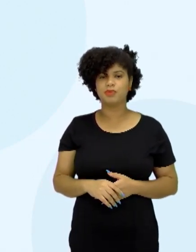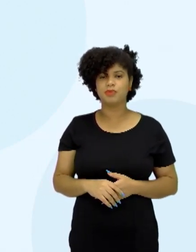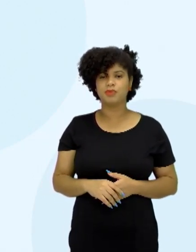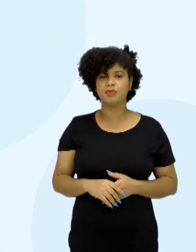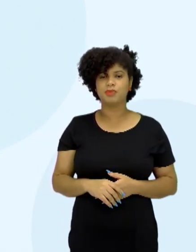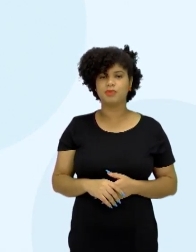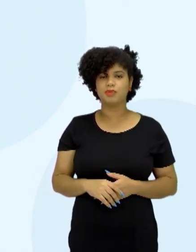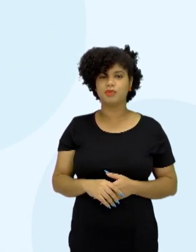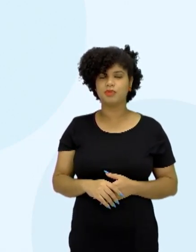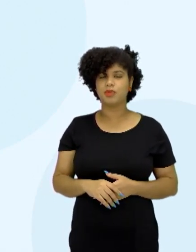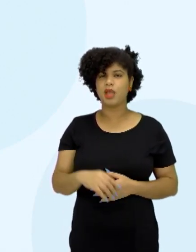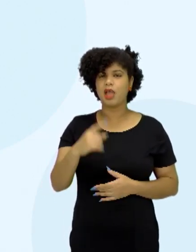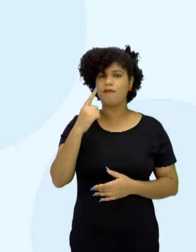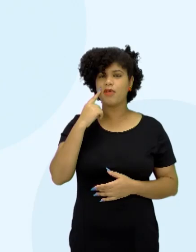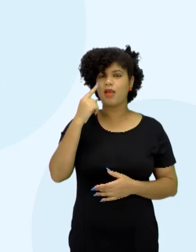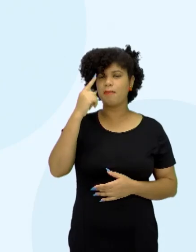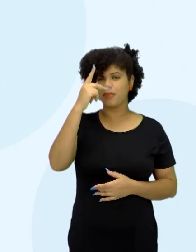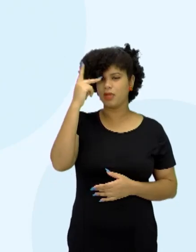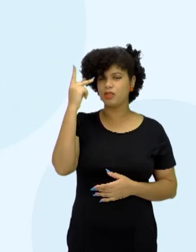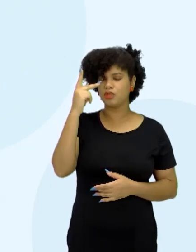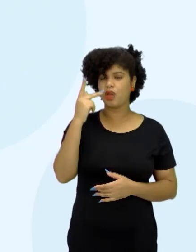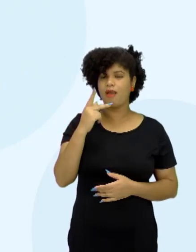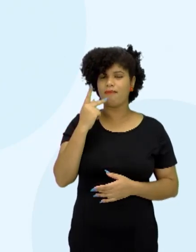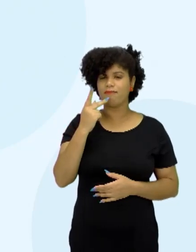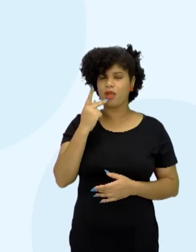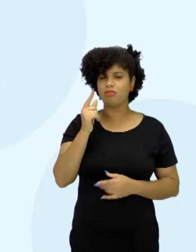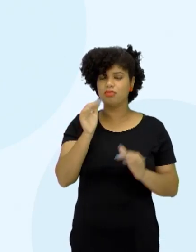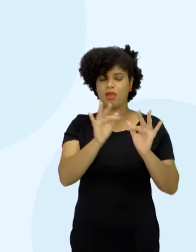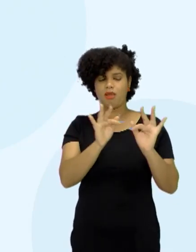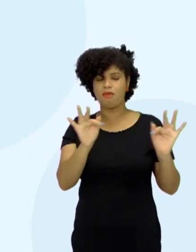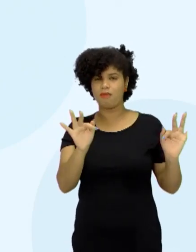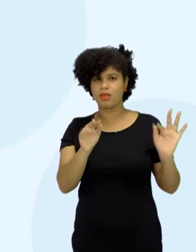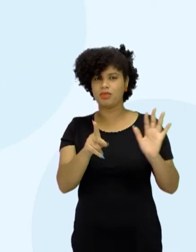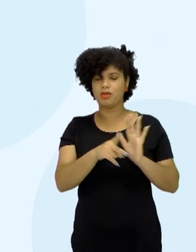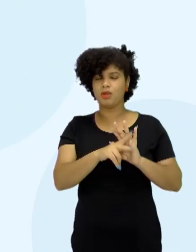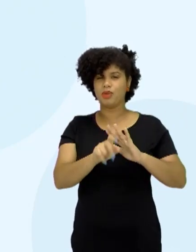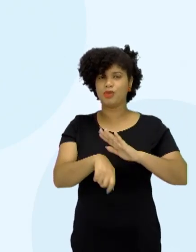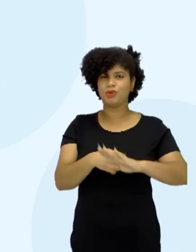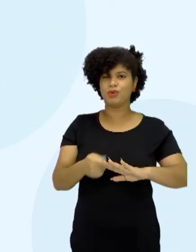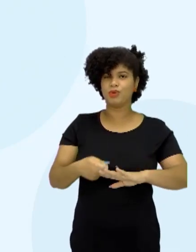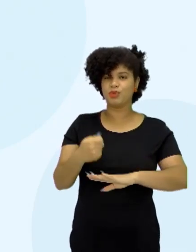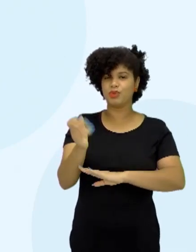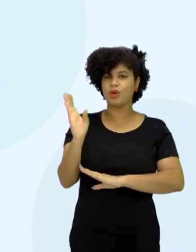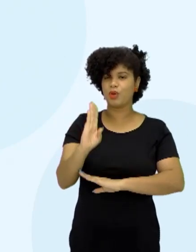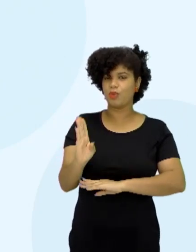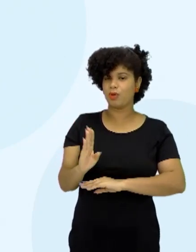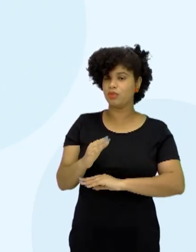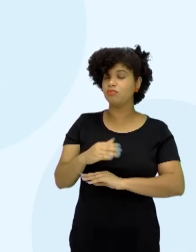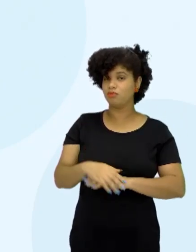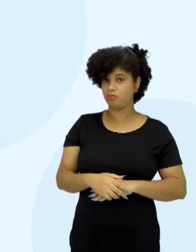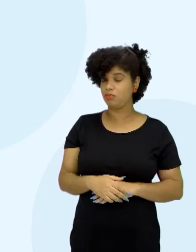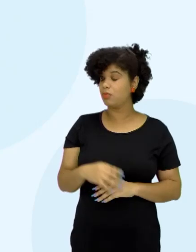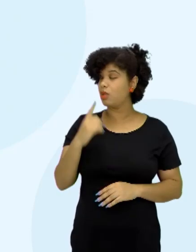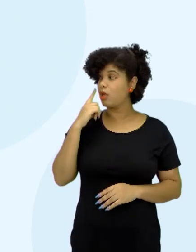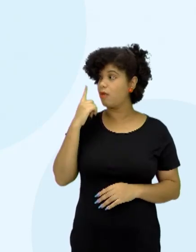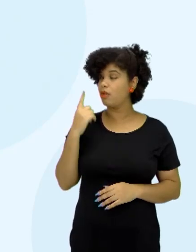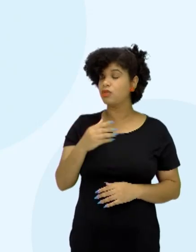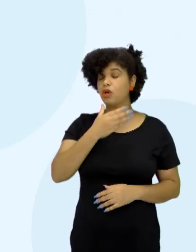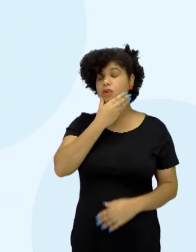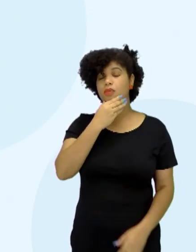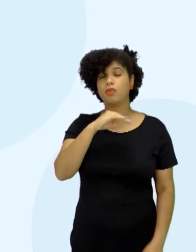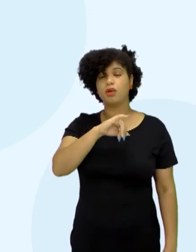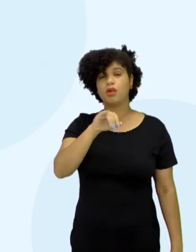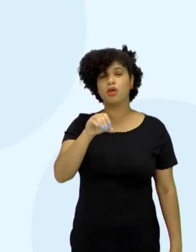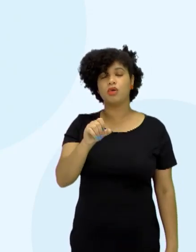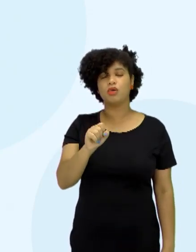da nação. Quem fala isso é um dos pais da independência do Brasil, o patriarca da independência, o José